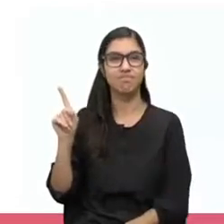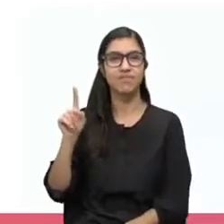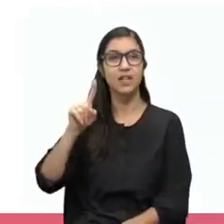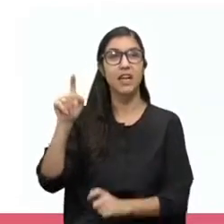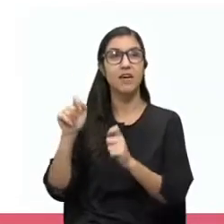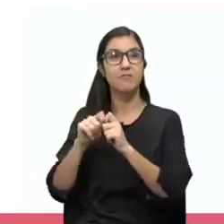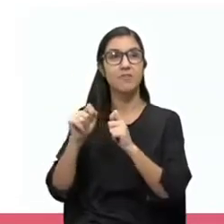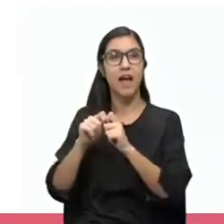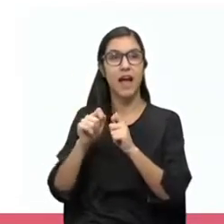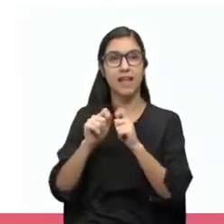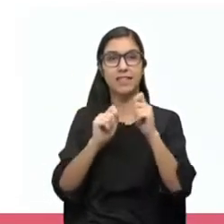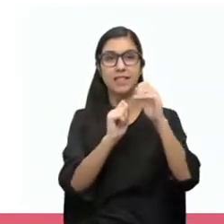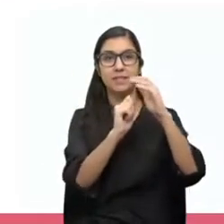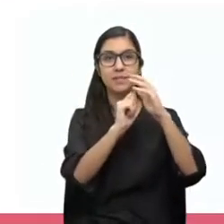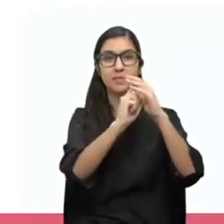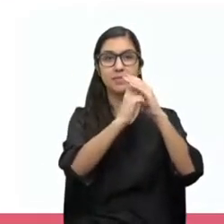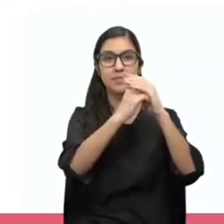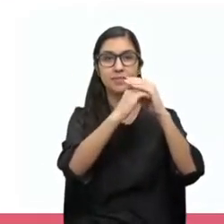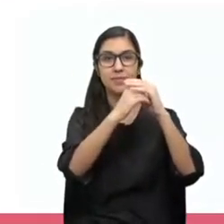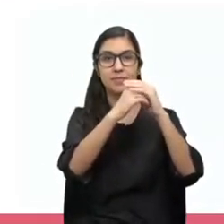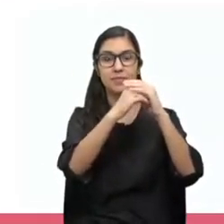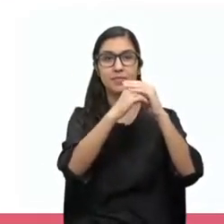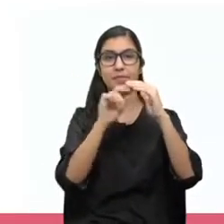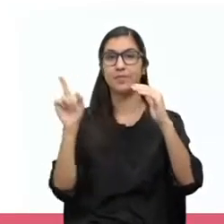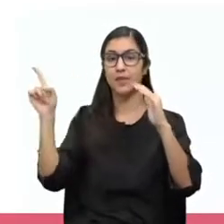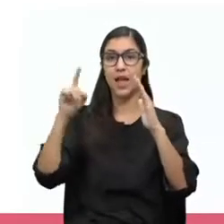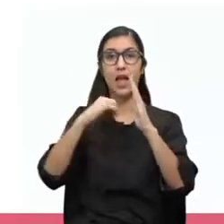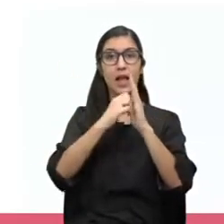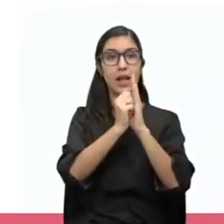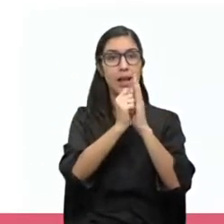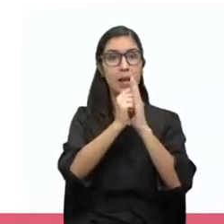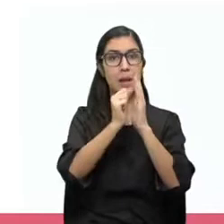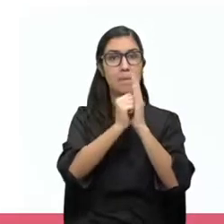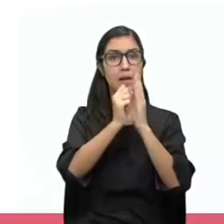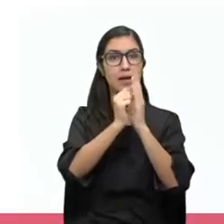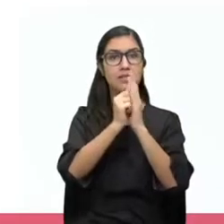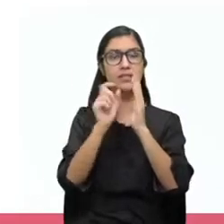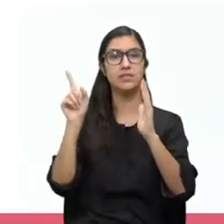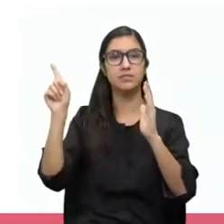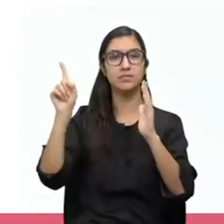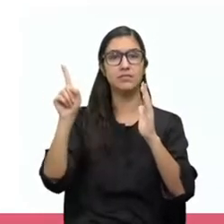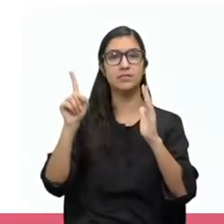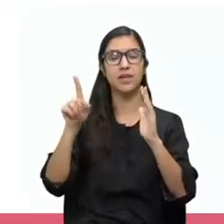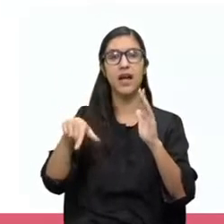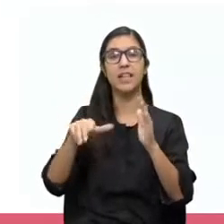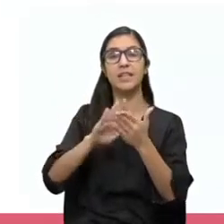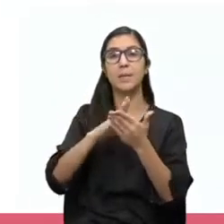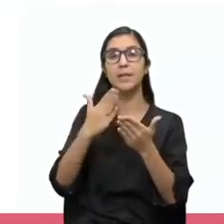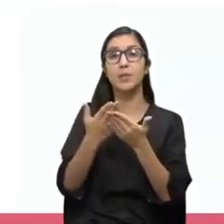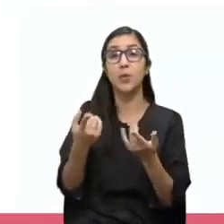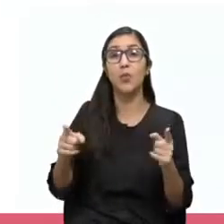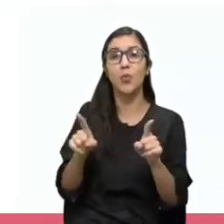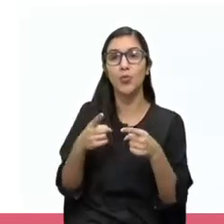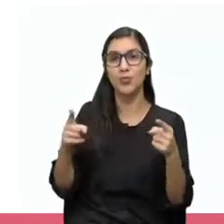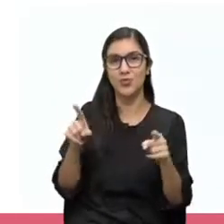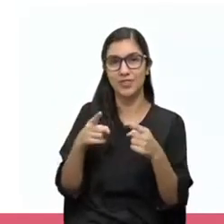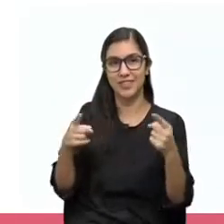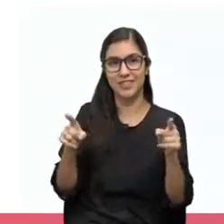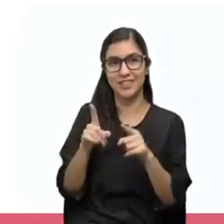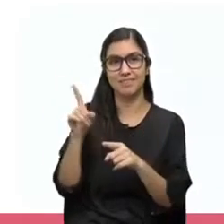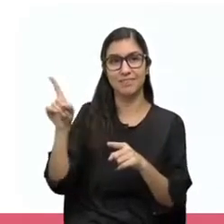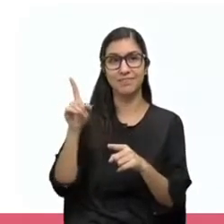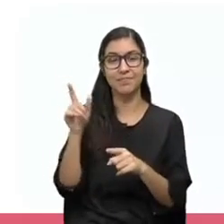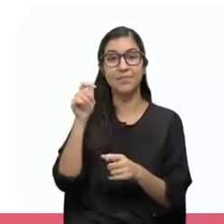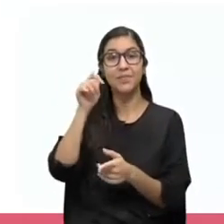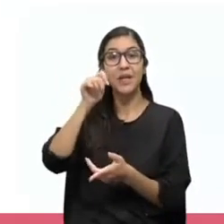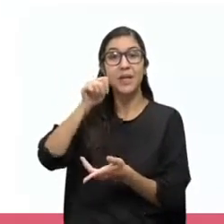fazendo Libras tátil, esse aqui é o que ele está se comunicando, é uma interpretação de uma música, Libras tátil, e o que a